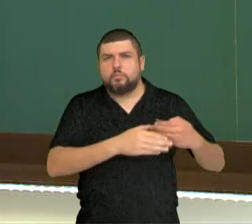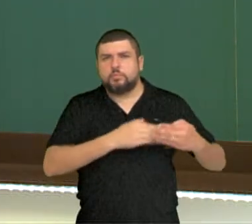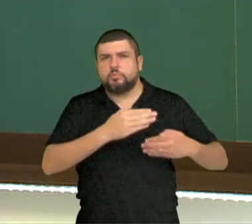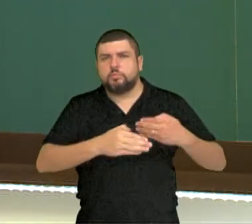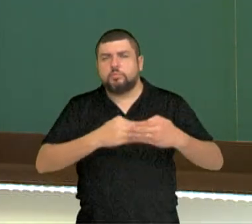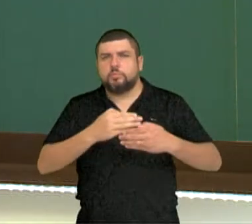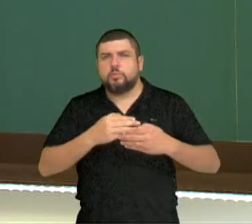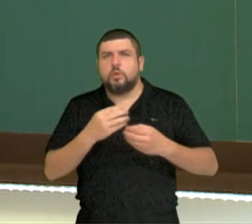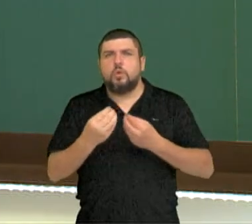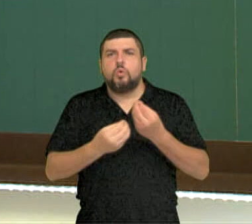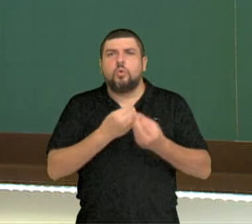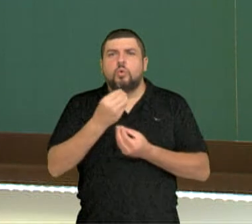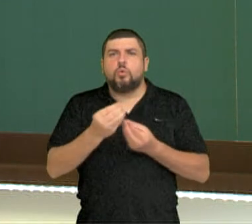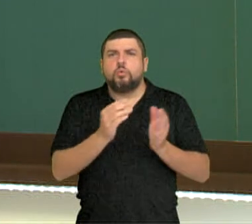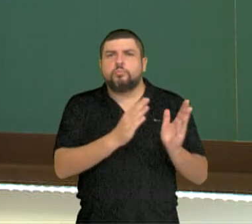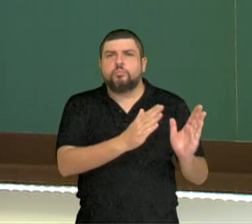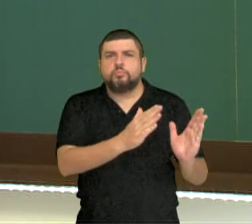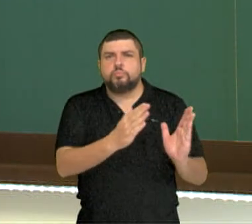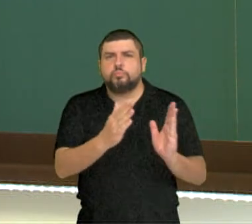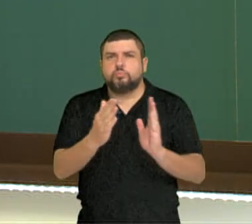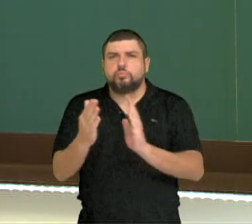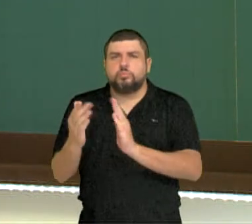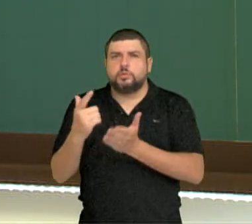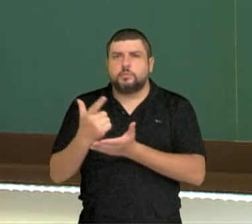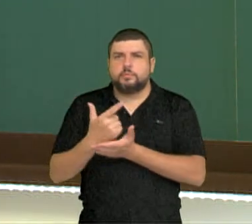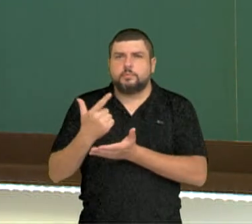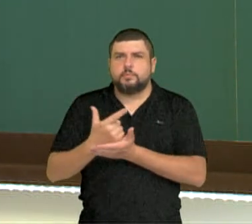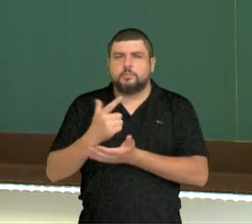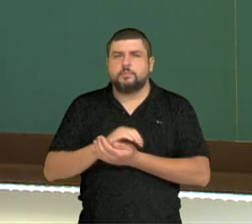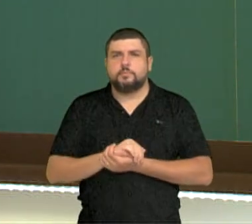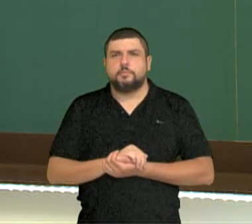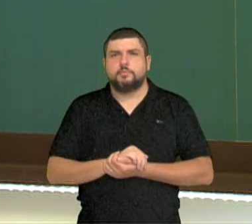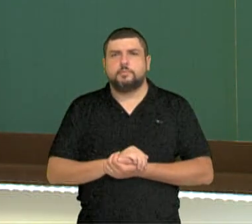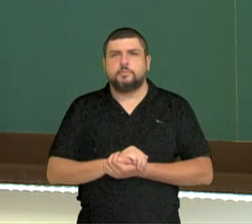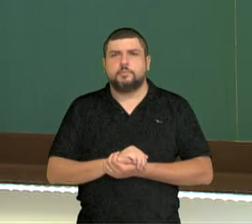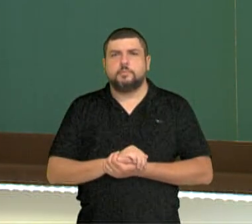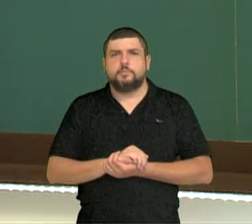cenas se organizam ali ao longo do livro, ao longo da história, beleza?